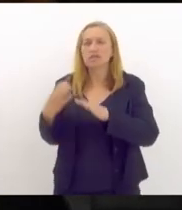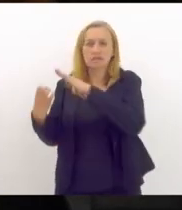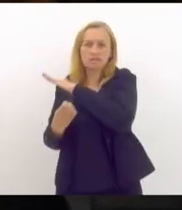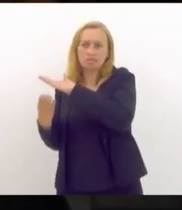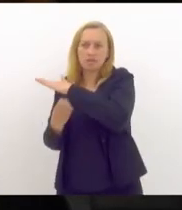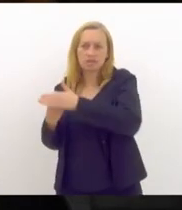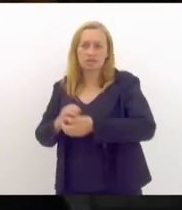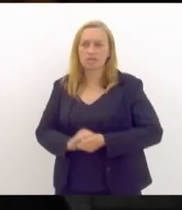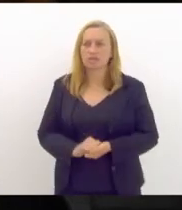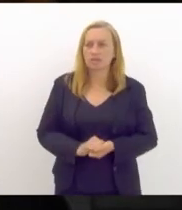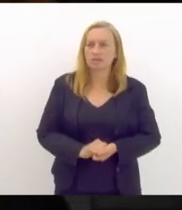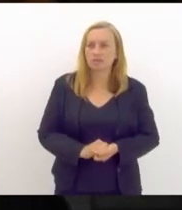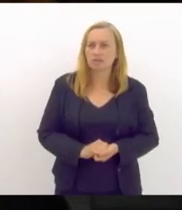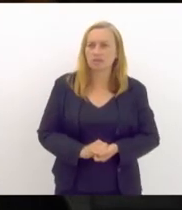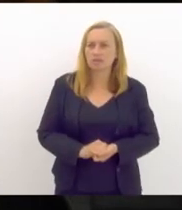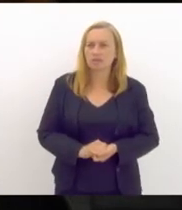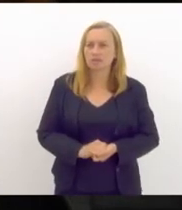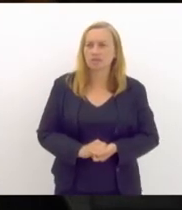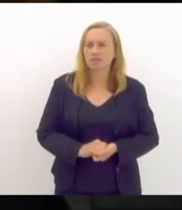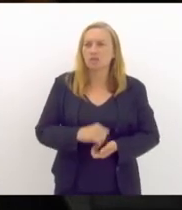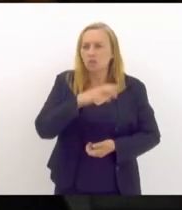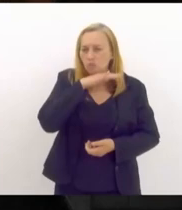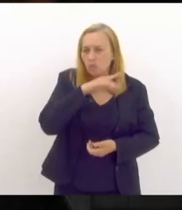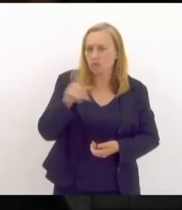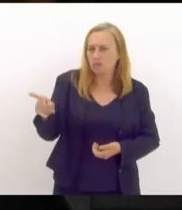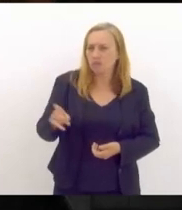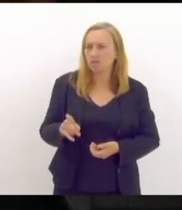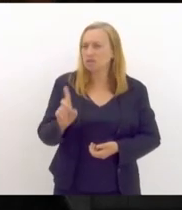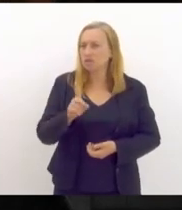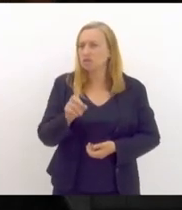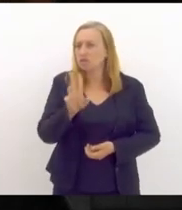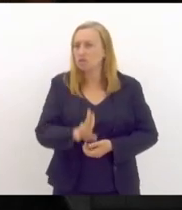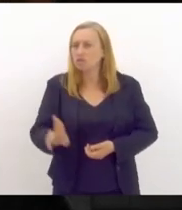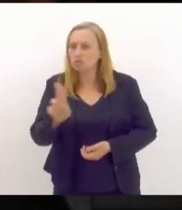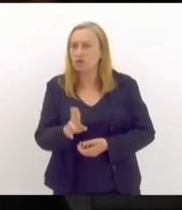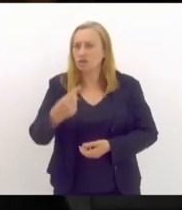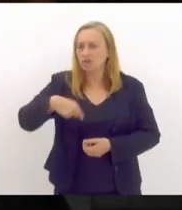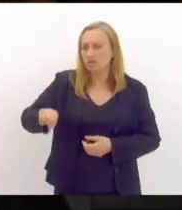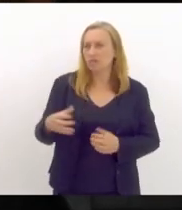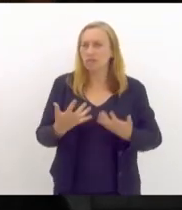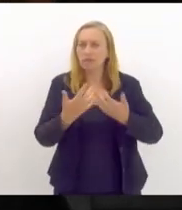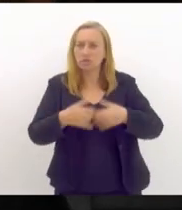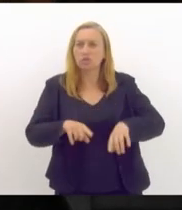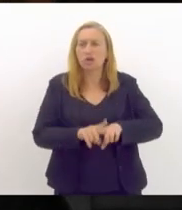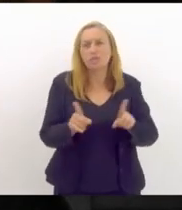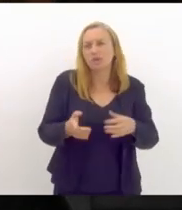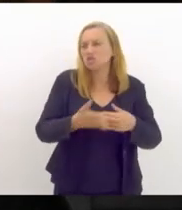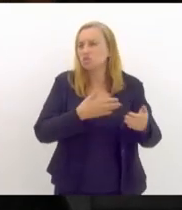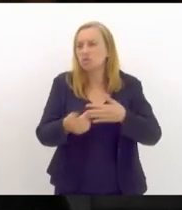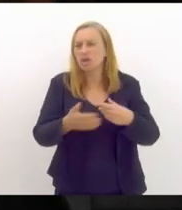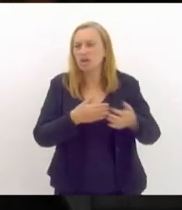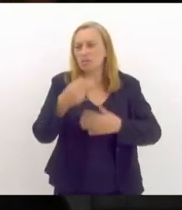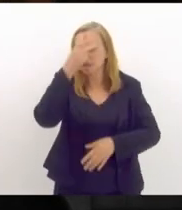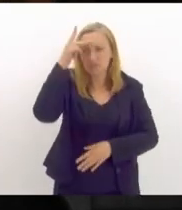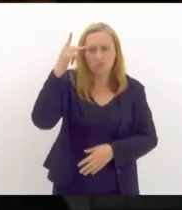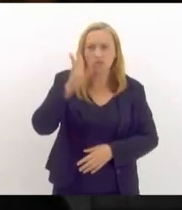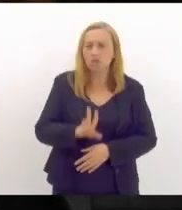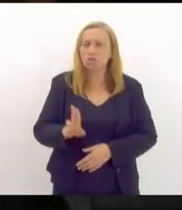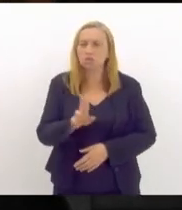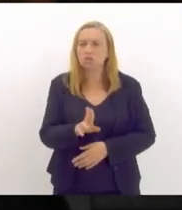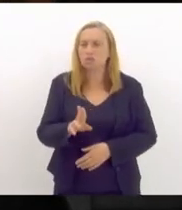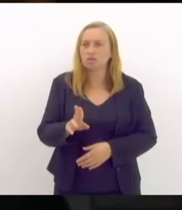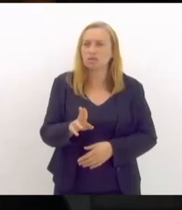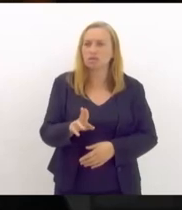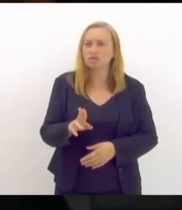essa maldade que ela faz não só com o usuário que vai para Petrópolis mas com qualquer usuário que passa e cruza